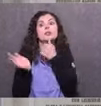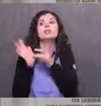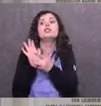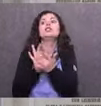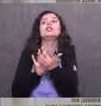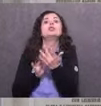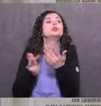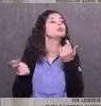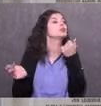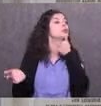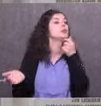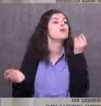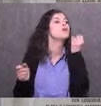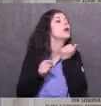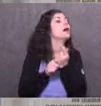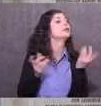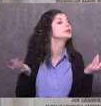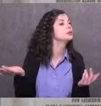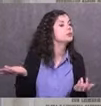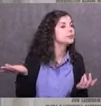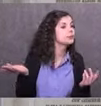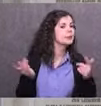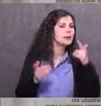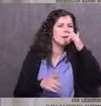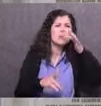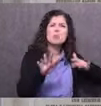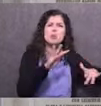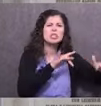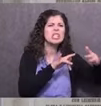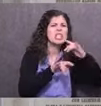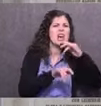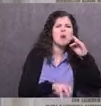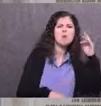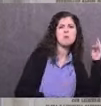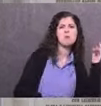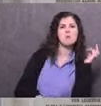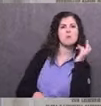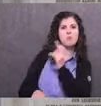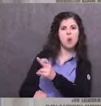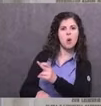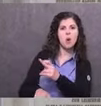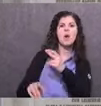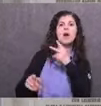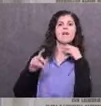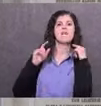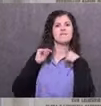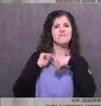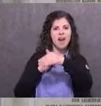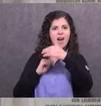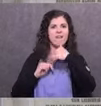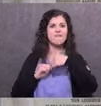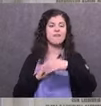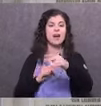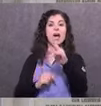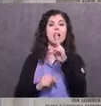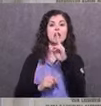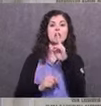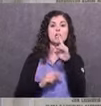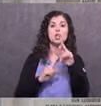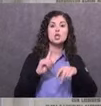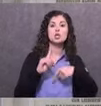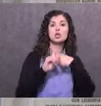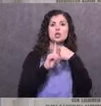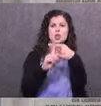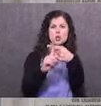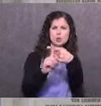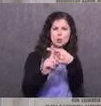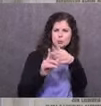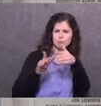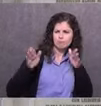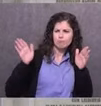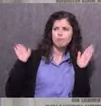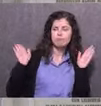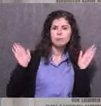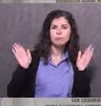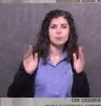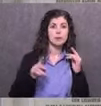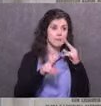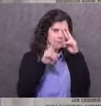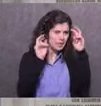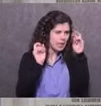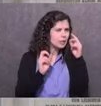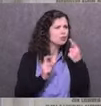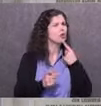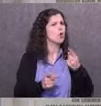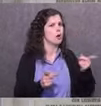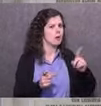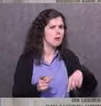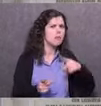Cristo? Responderam todos: seja crucificado. Pilatos insistiu: que